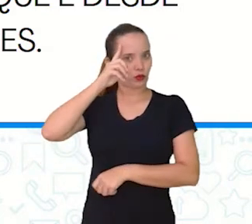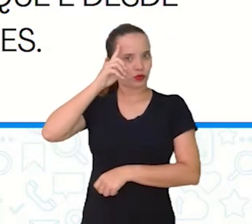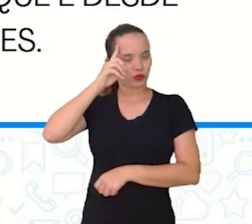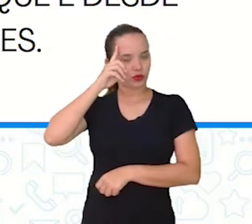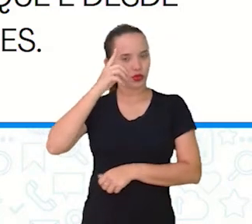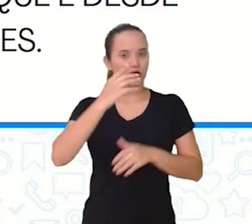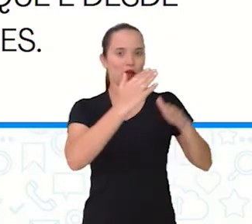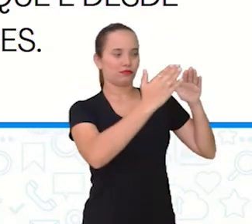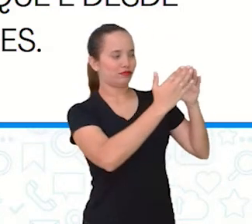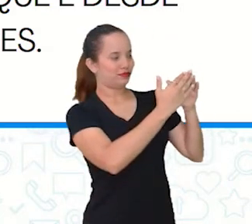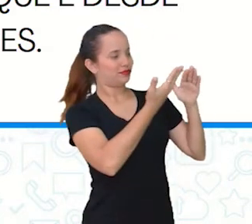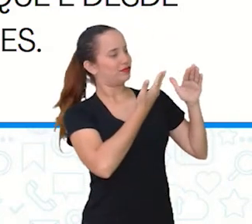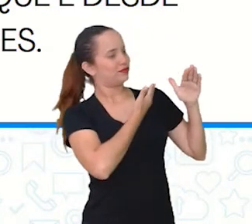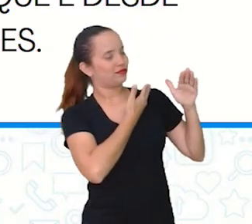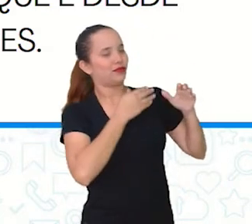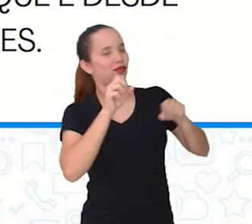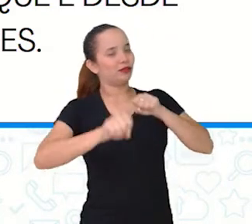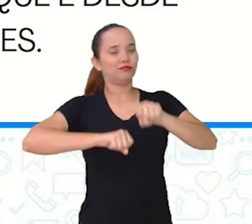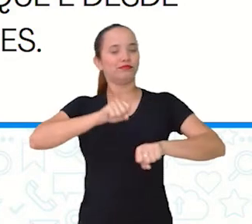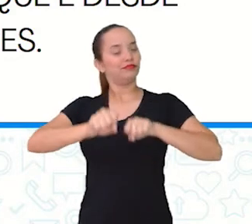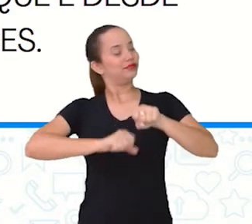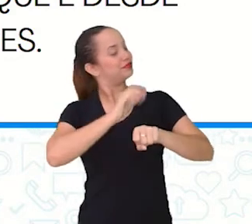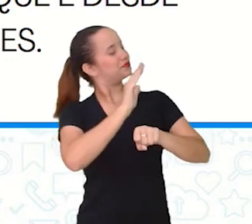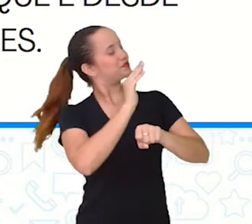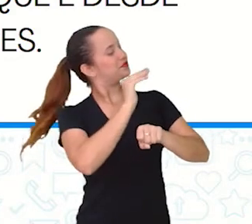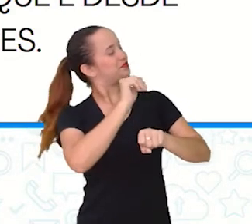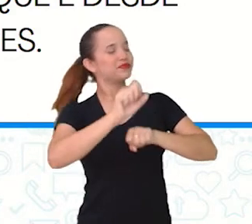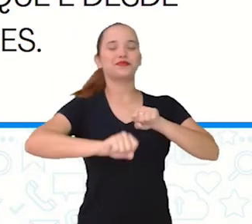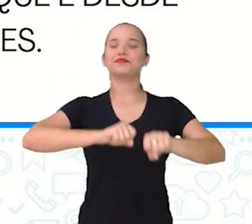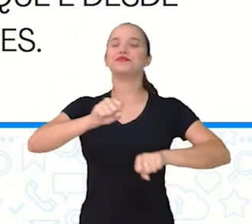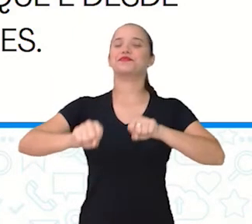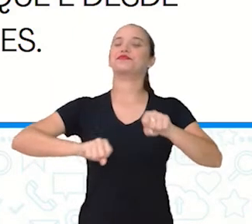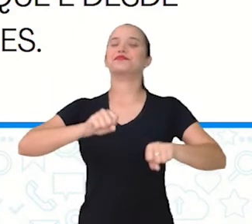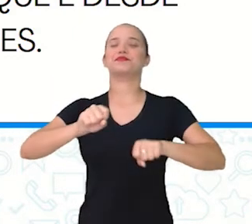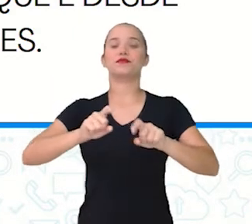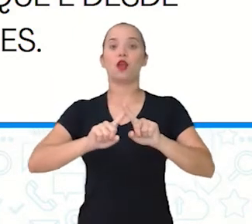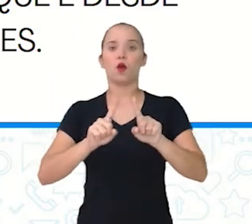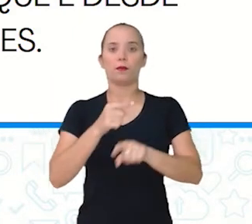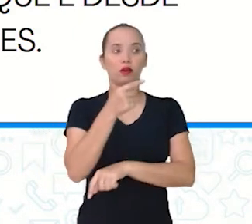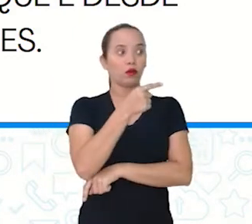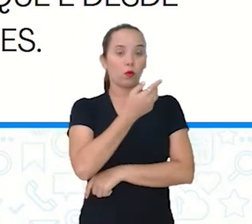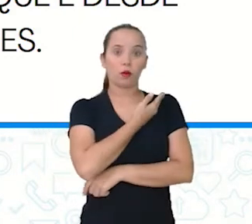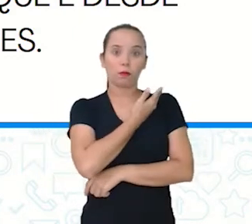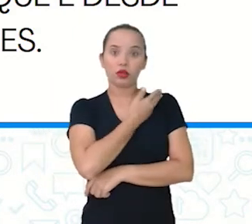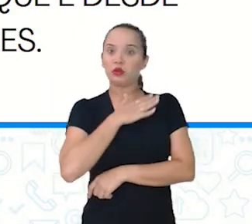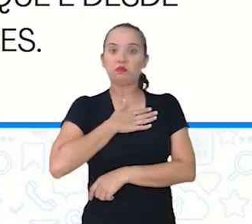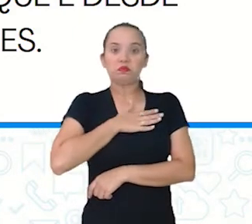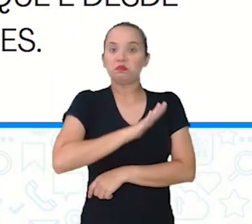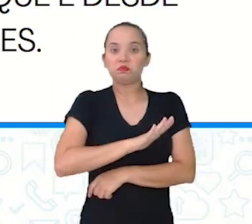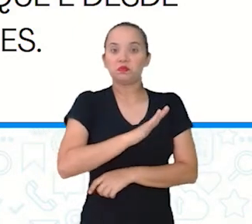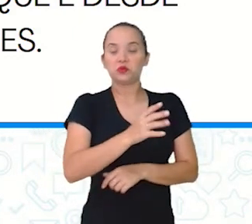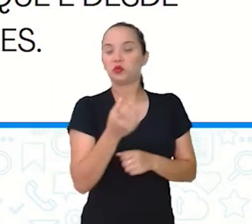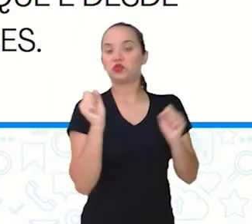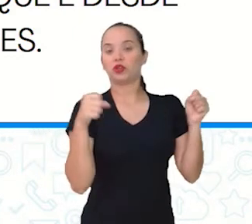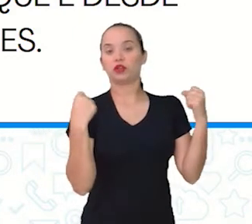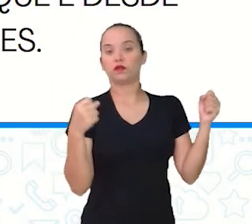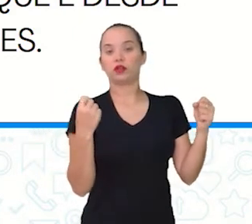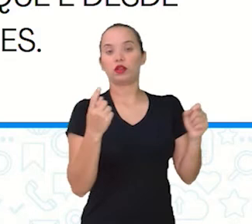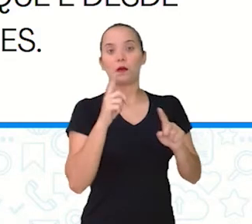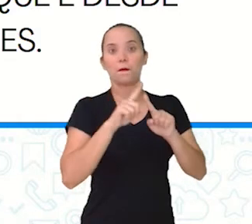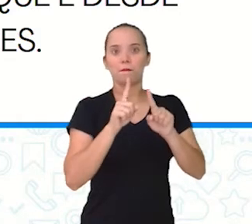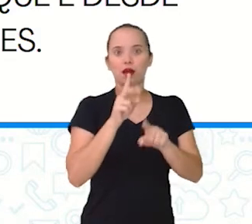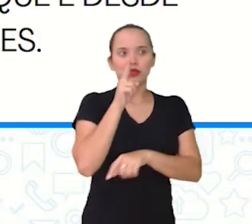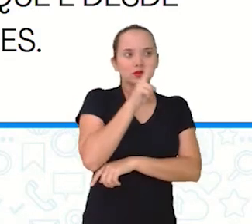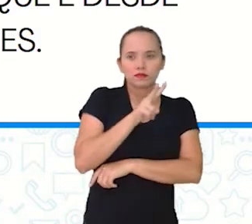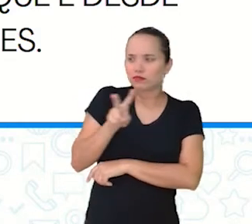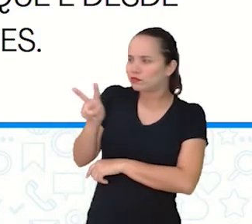ele passava pela frente da casa do amigo. Esse amigo não gostava de fazer atividade física, mas de